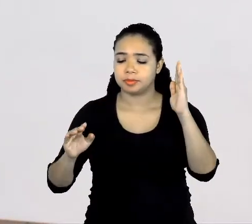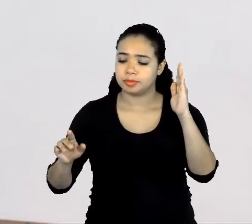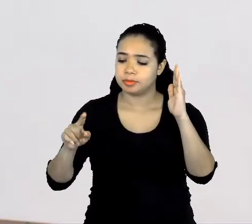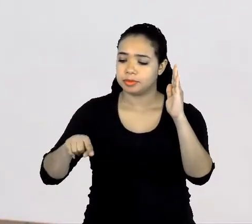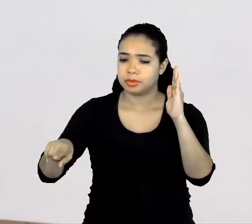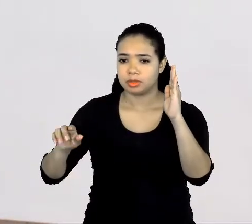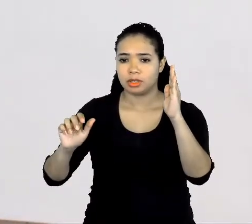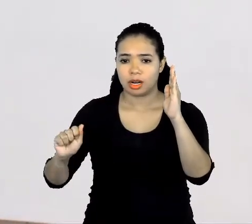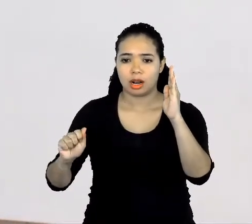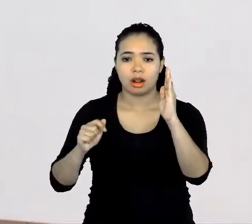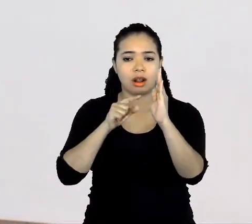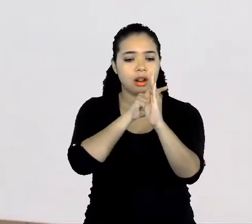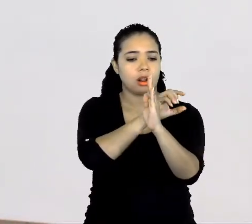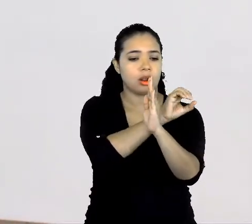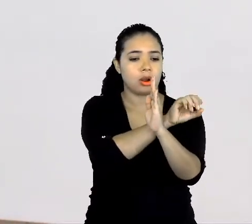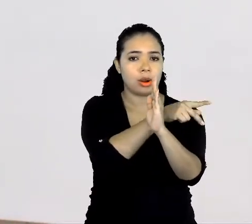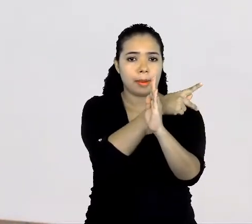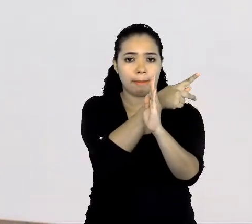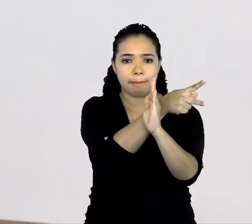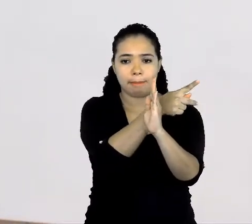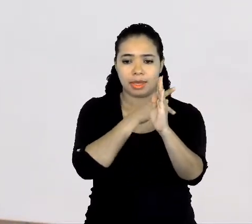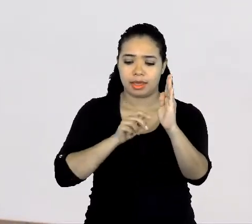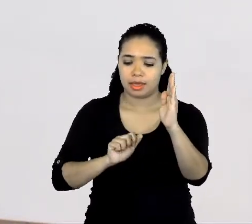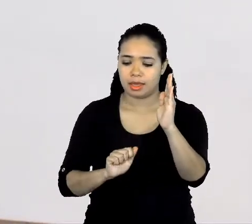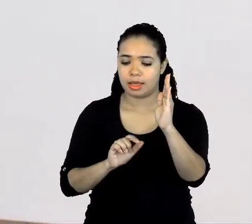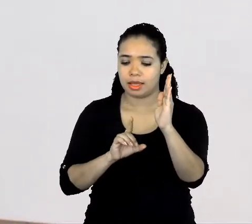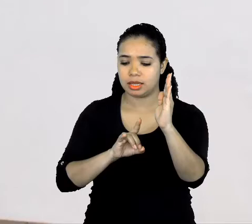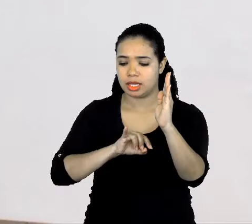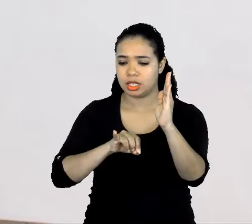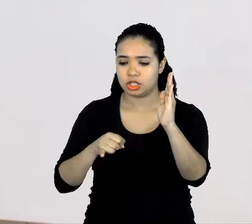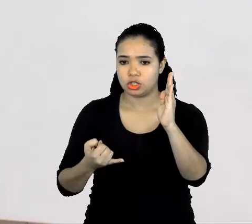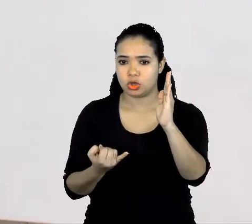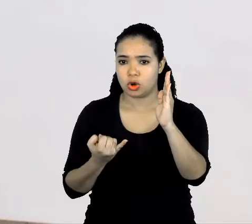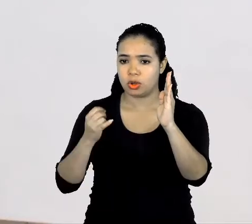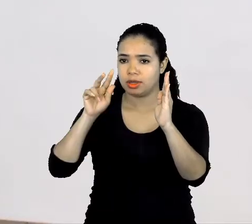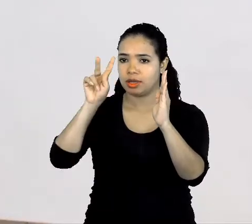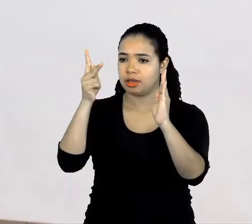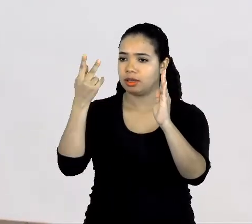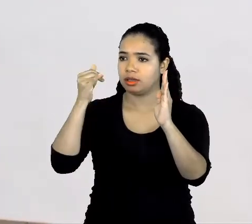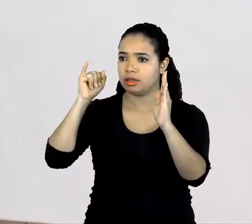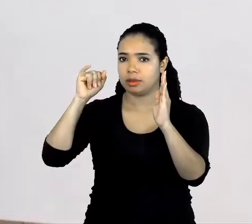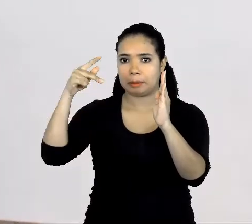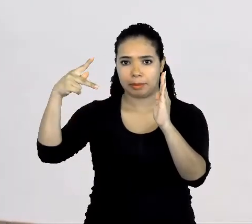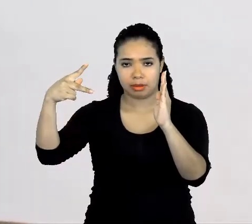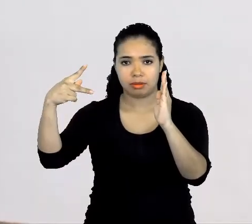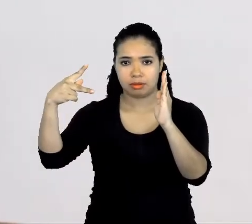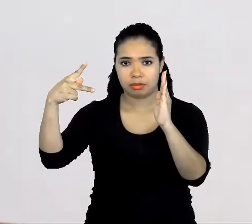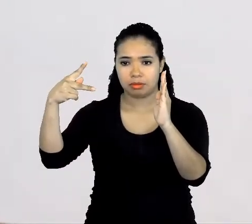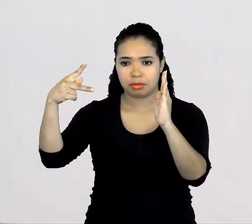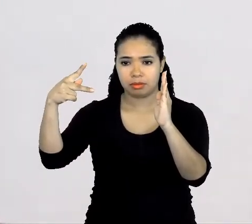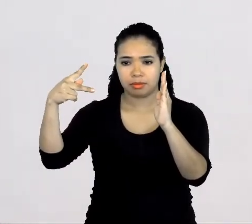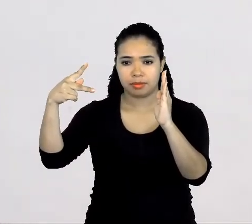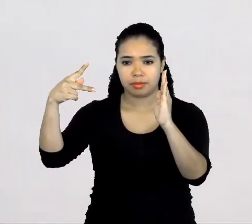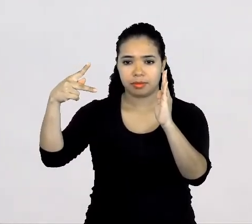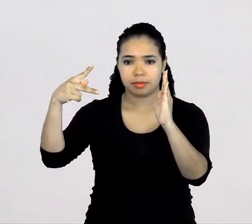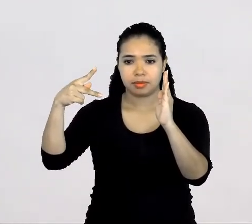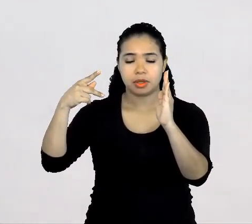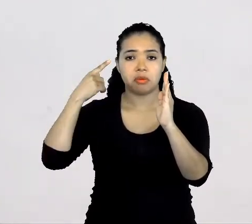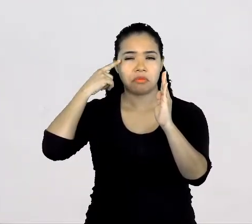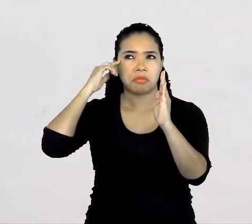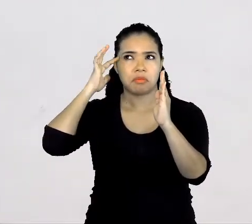o cateto oposto, esse é o adjacente e aqui é a hipotenusa. Então, vamos pensar aqui na tangente do